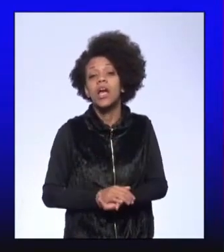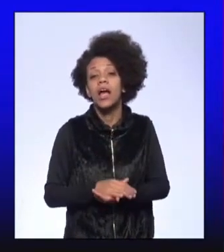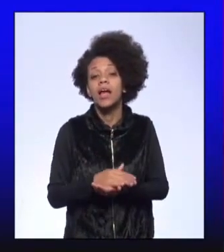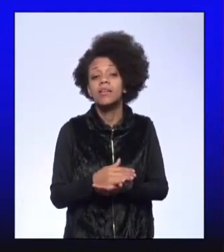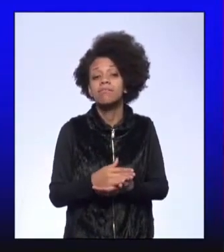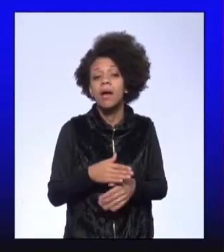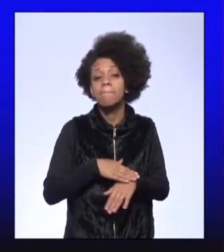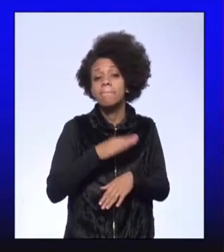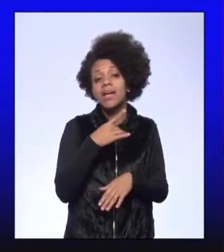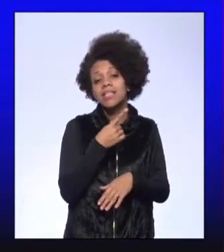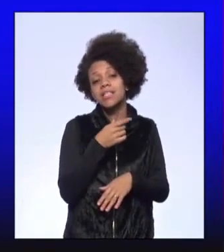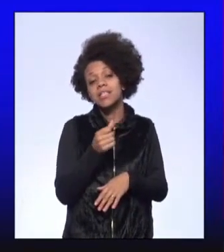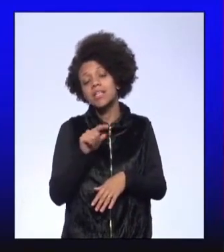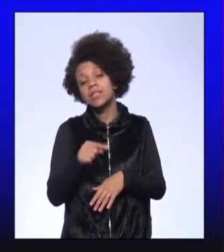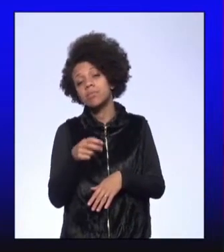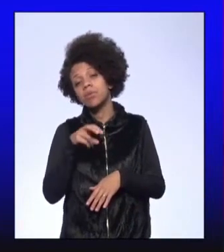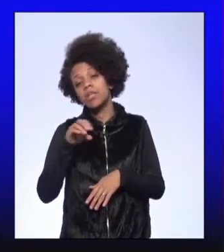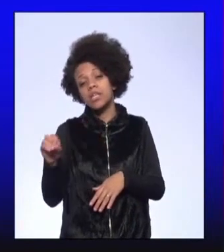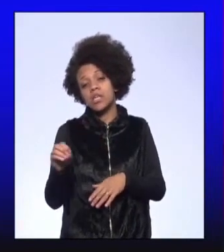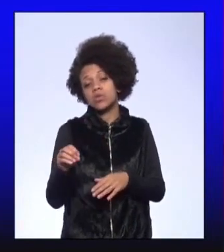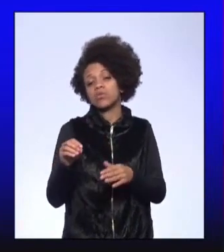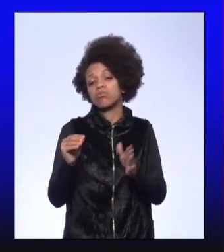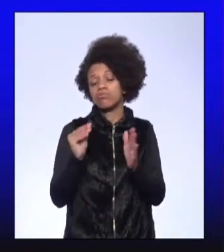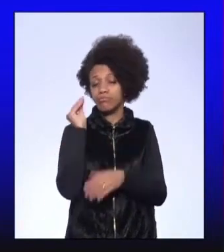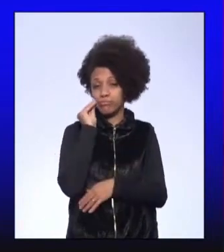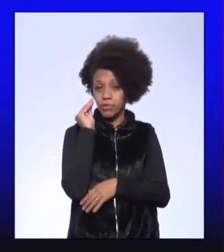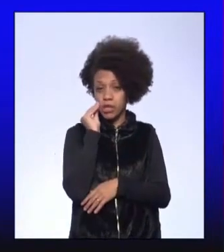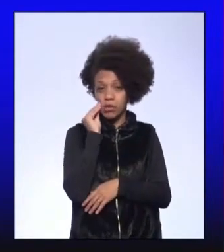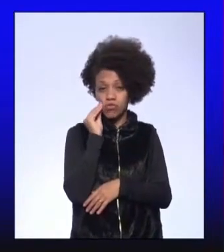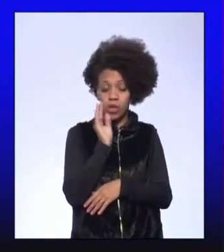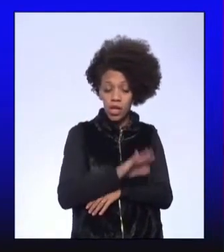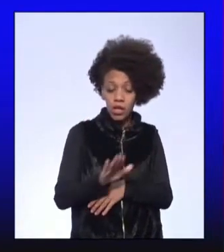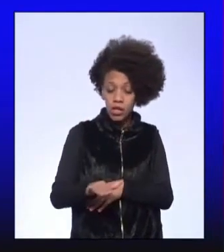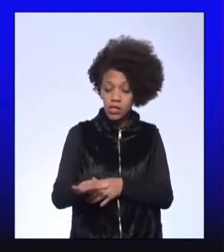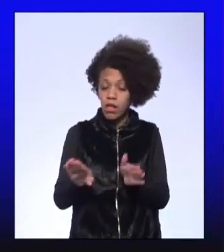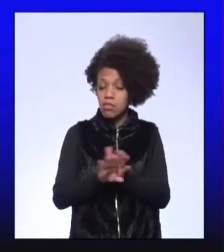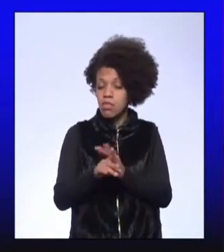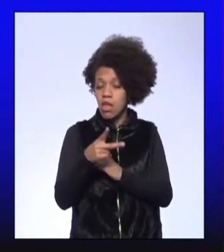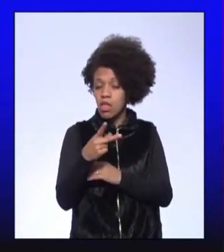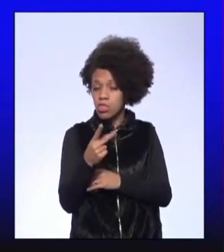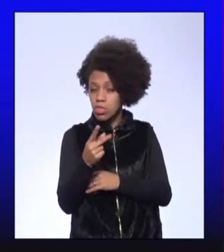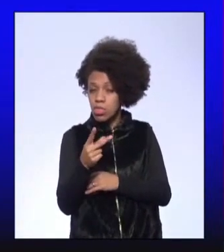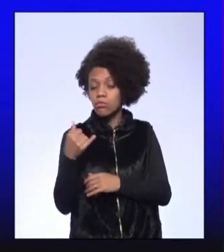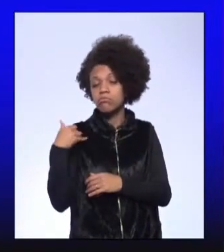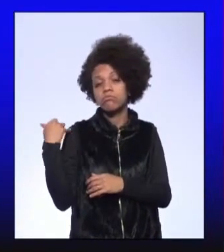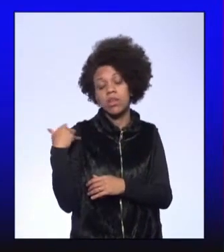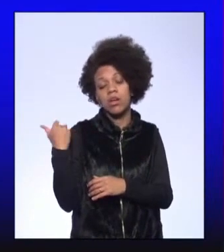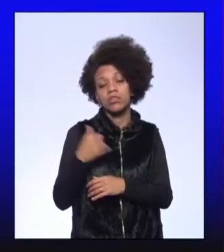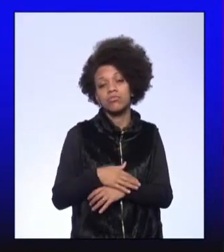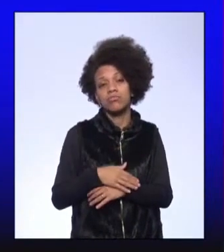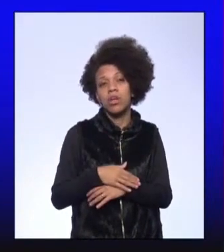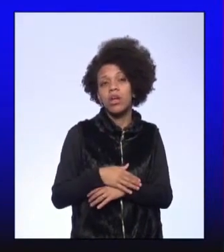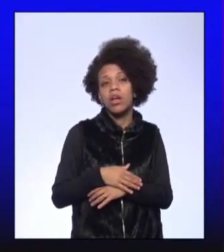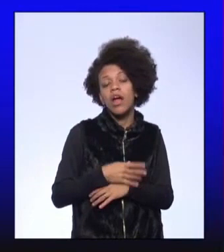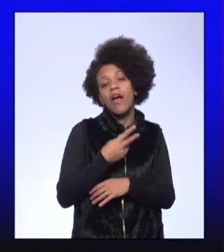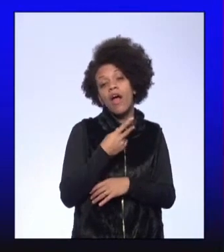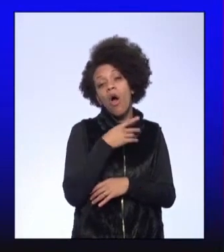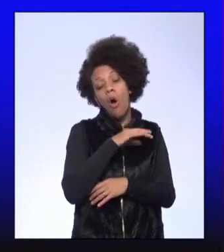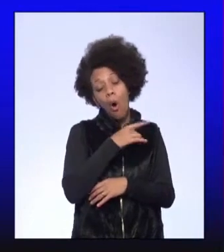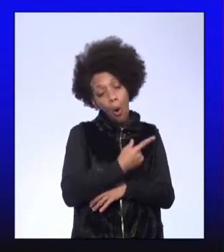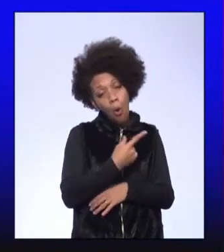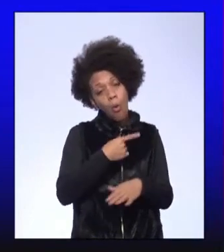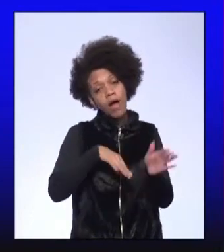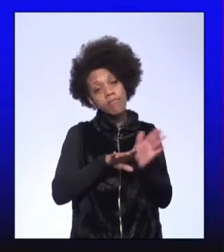16 mil testes que foram realizados em crianças até 12 anos de idade, né, entre 1 e 25 de junho,